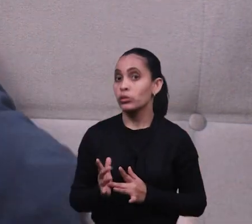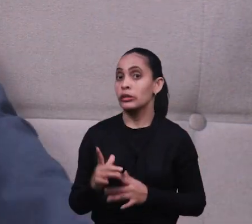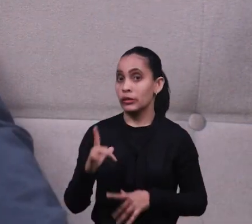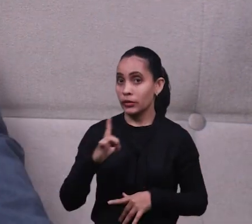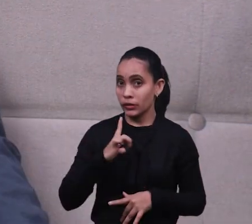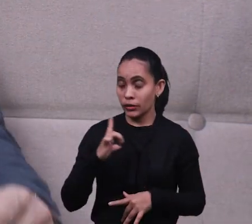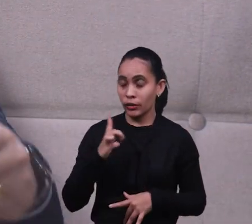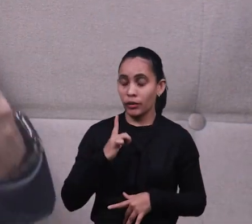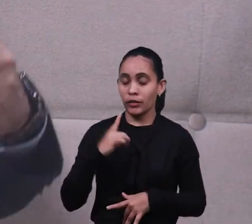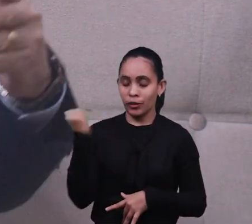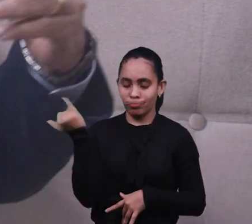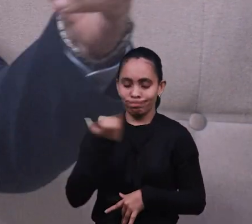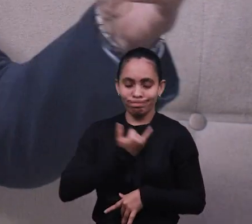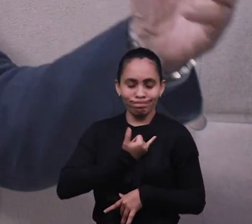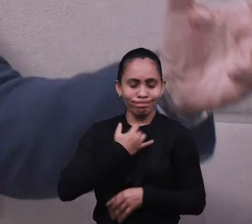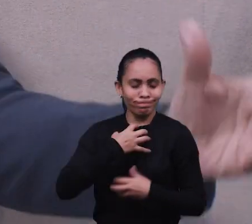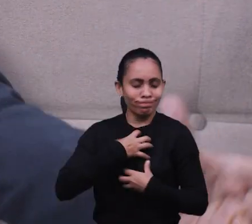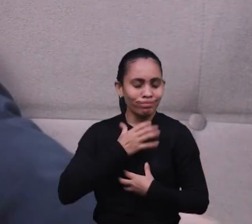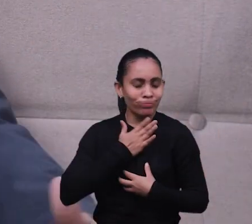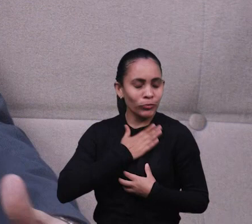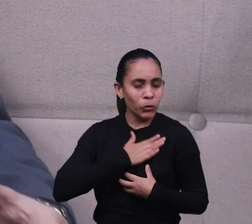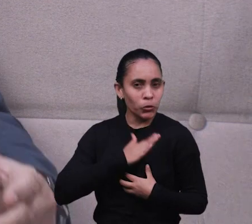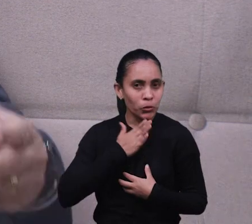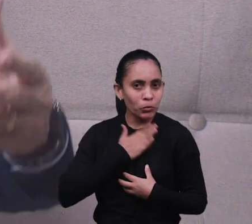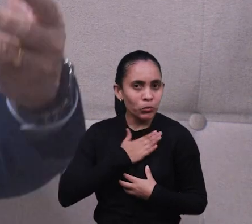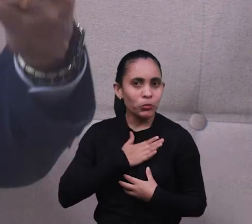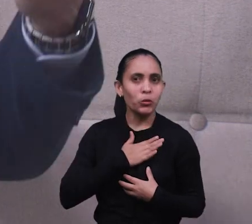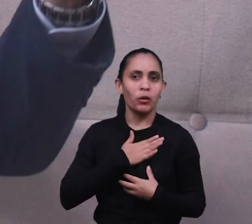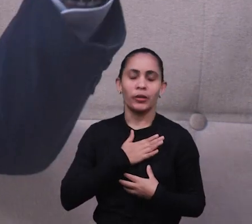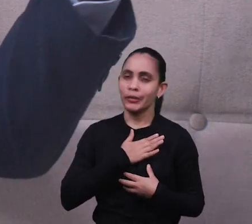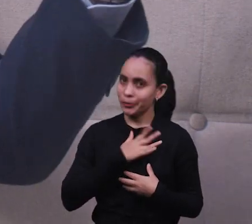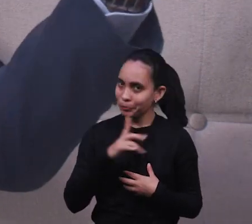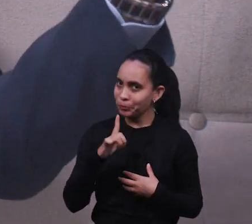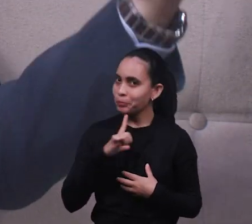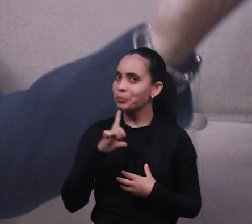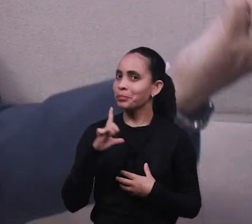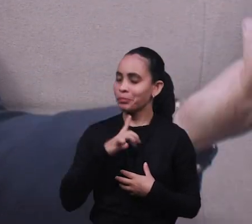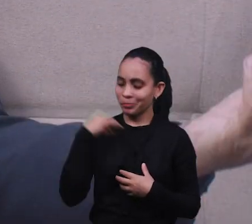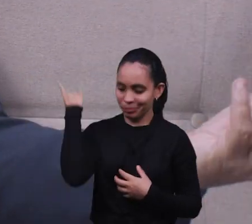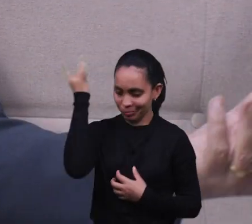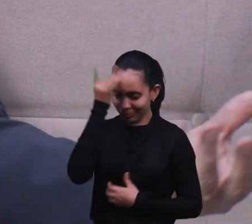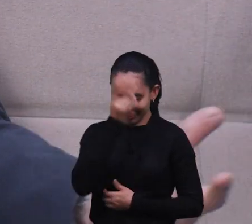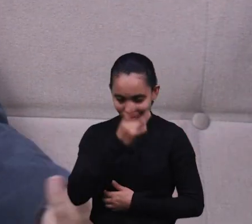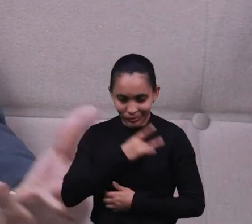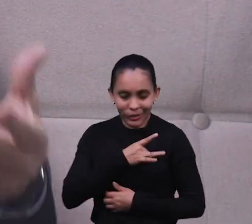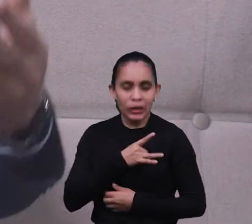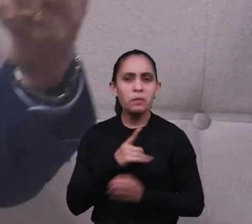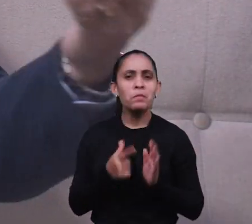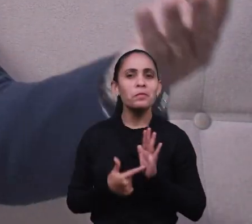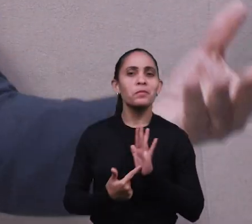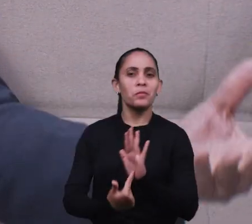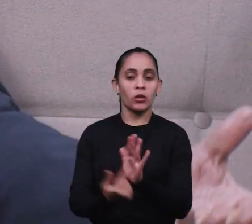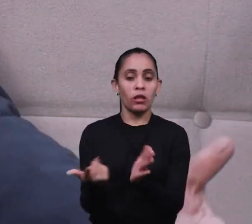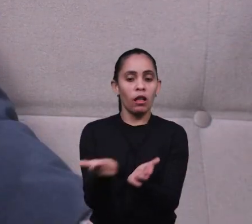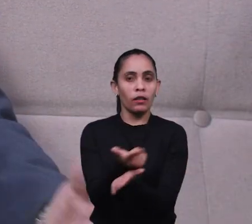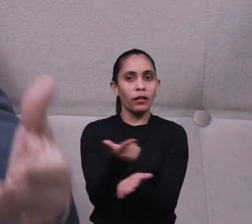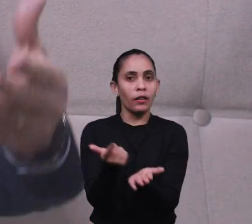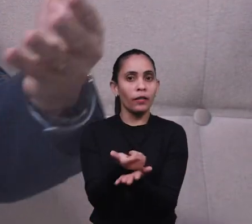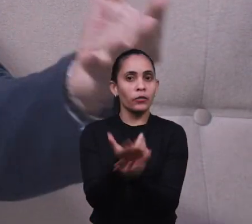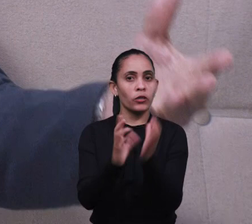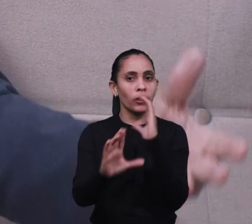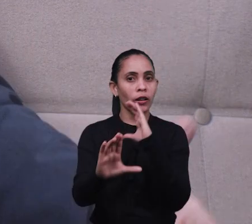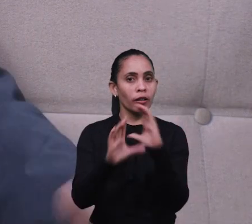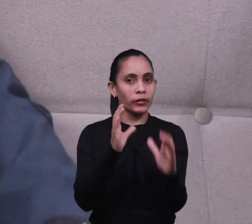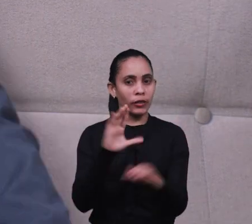de conforto, ele tem o alimento. Aí reporta ao versículo de Cantares: a sua sombra é